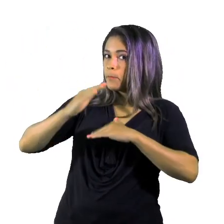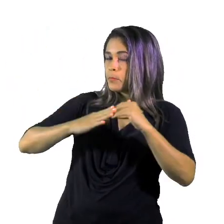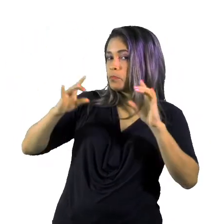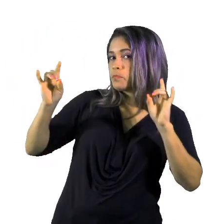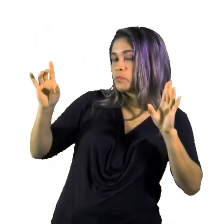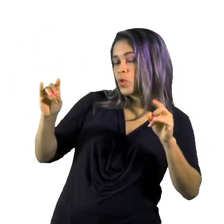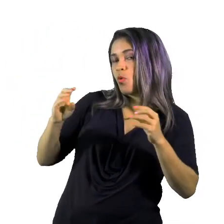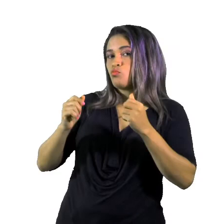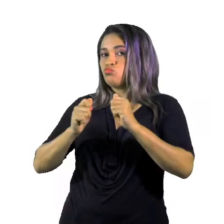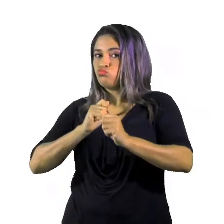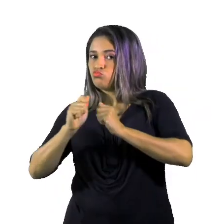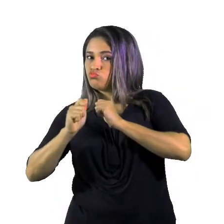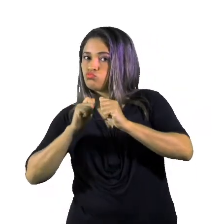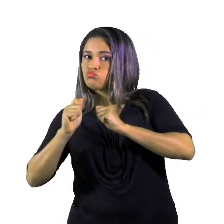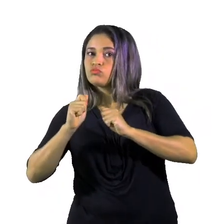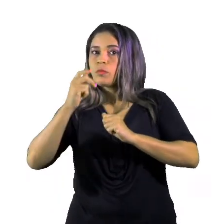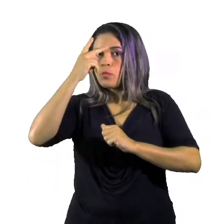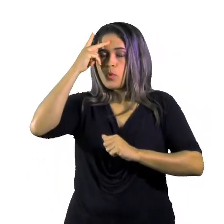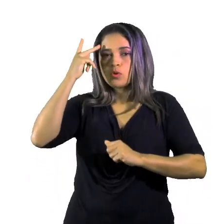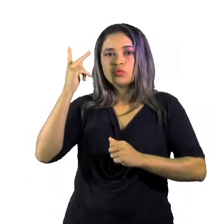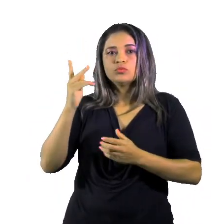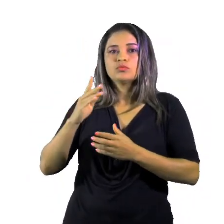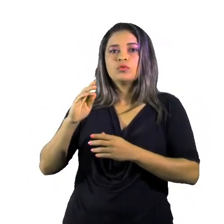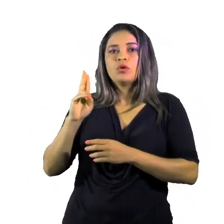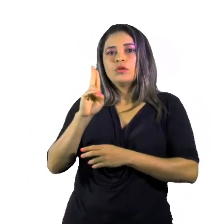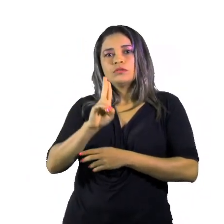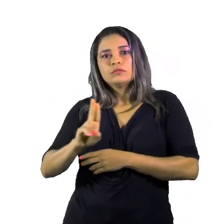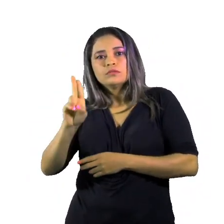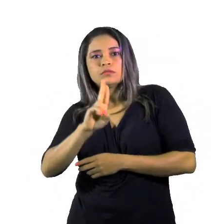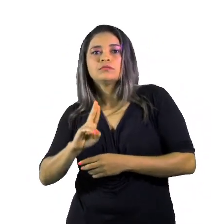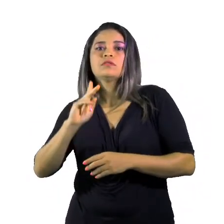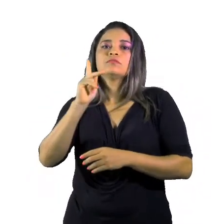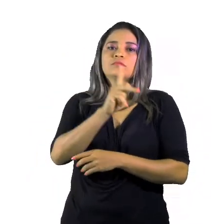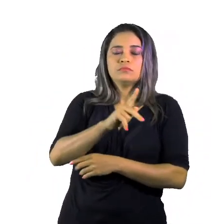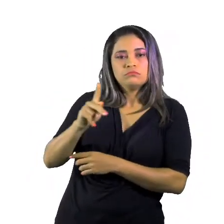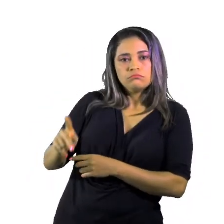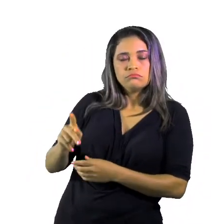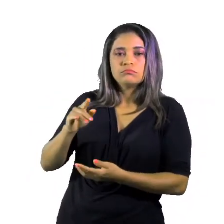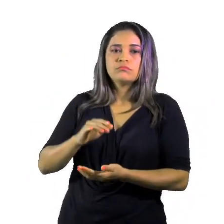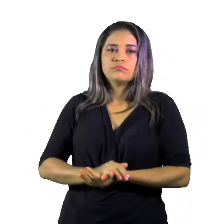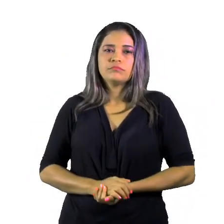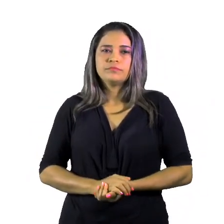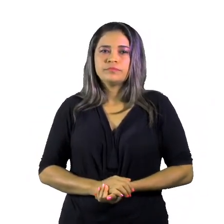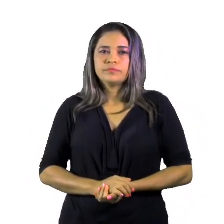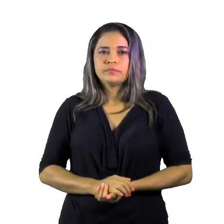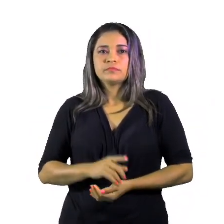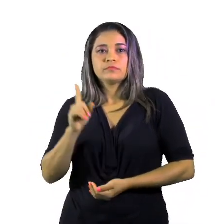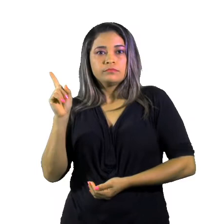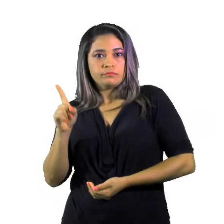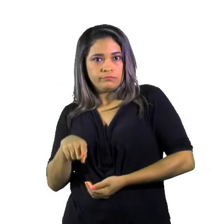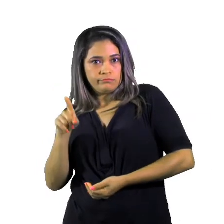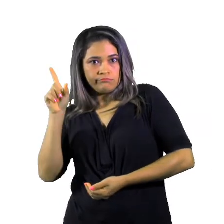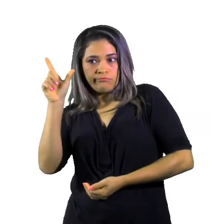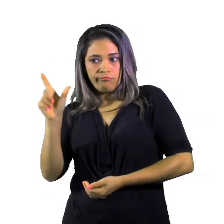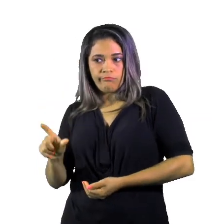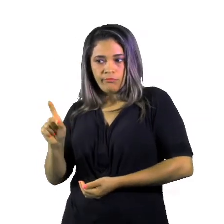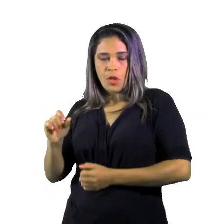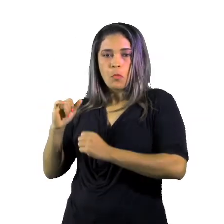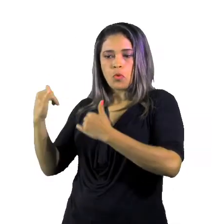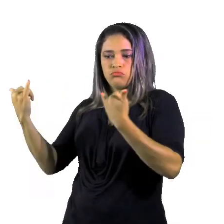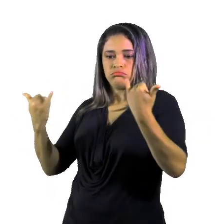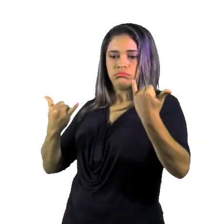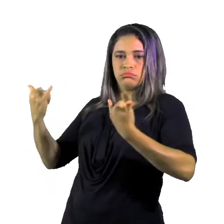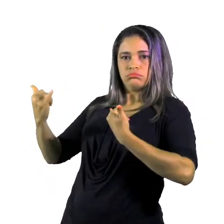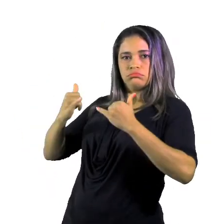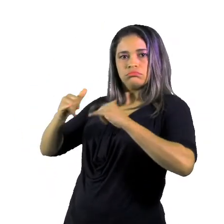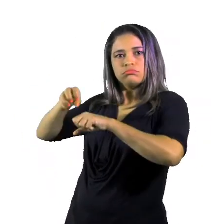jornalistas, acadêmicos, professores. Elas podem trazer informações,